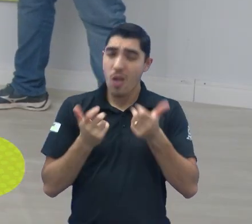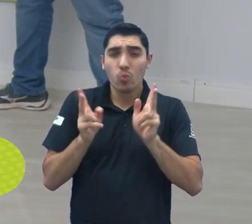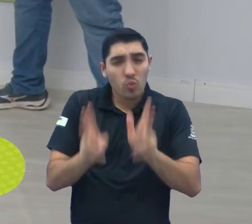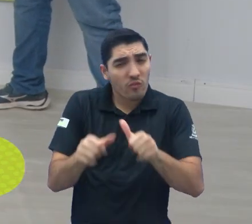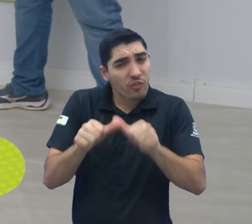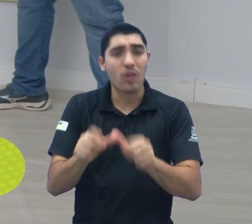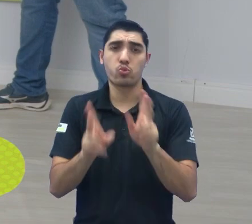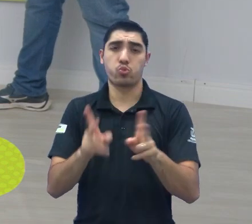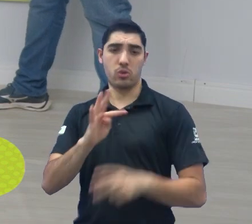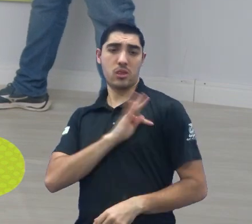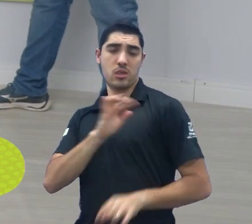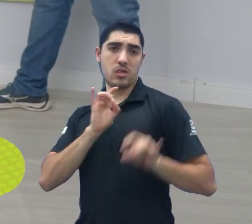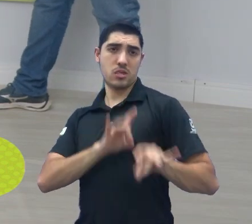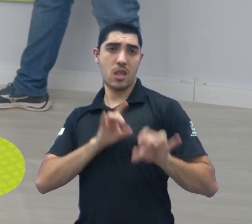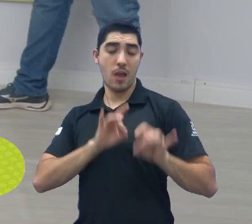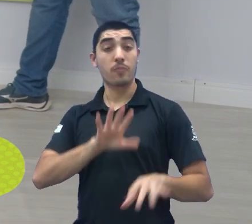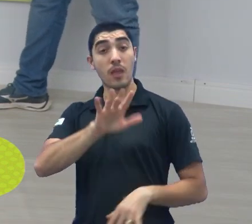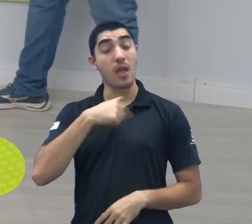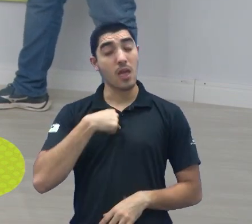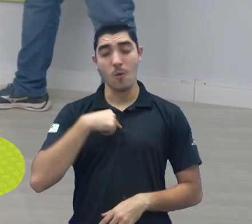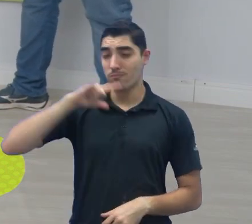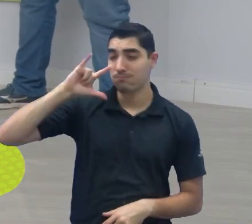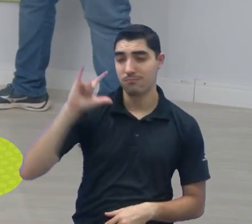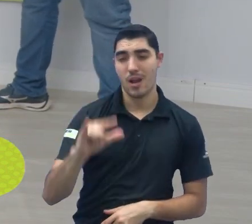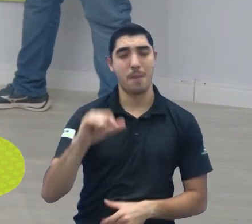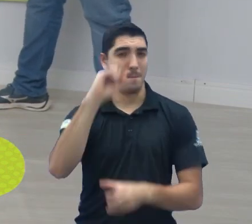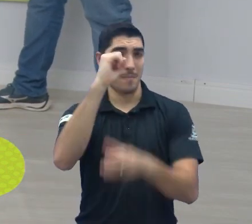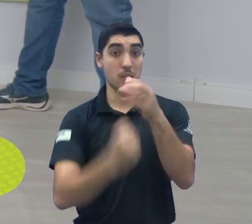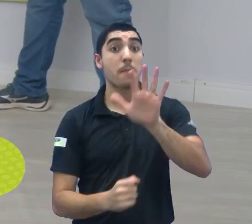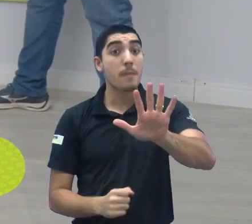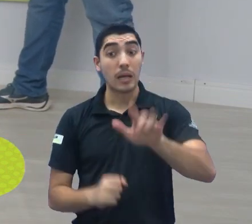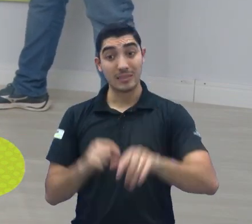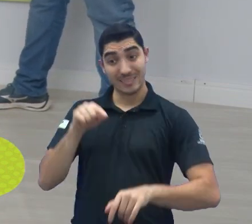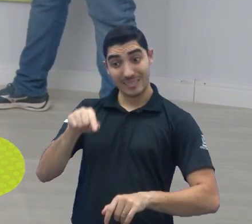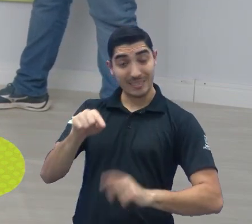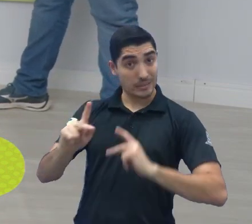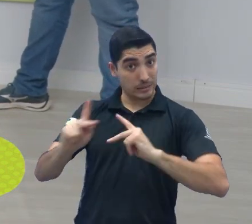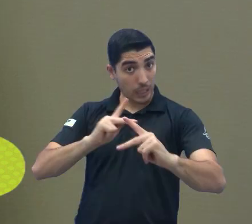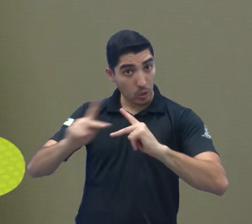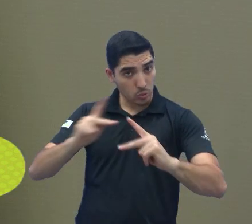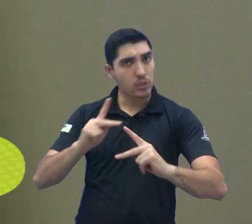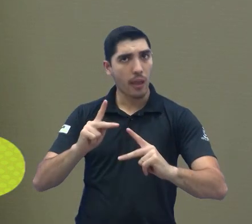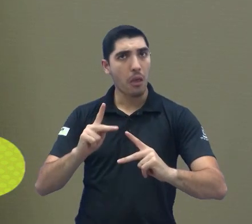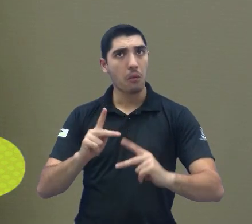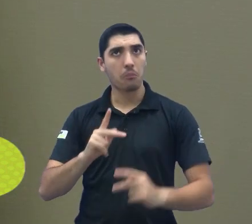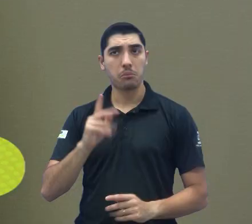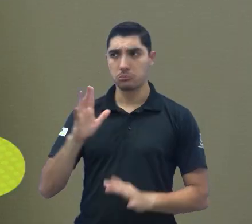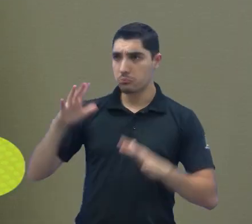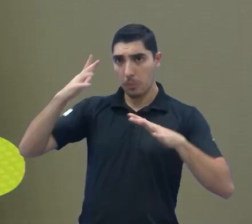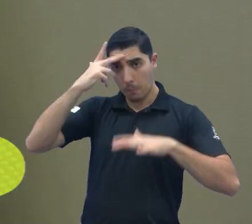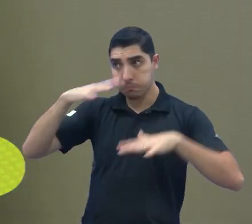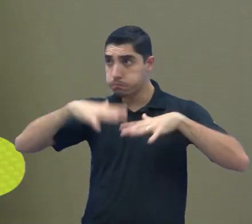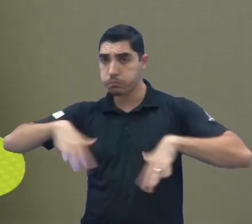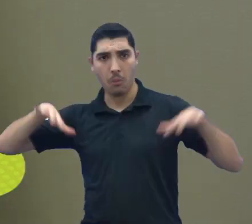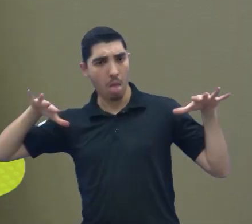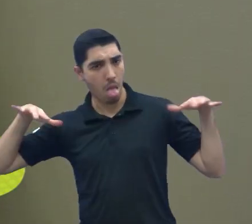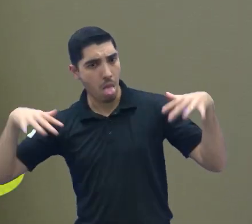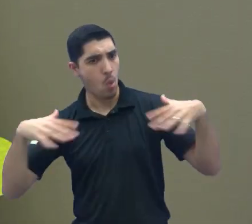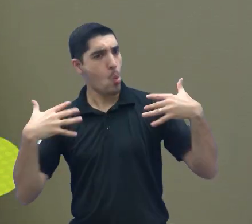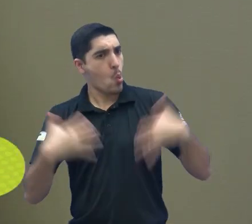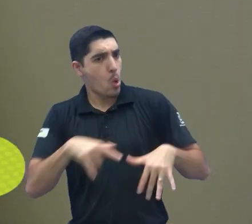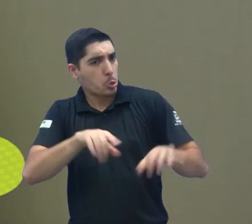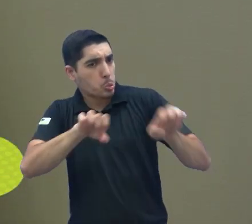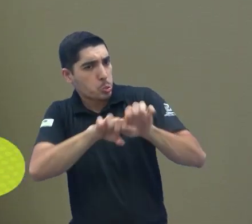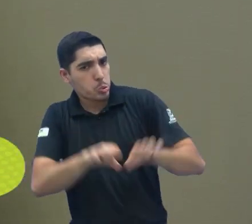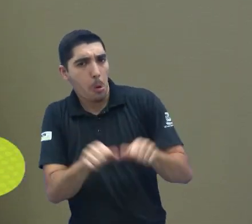basquete e o São José começou a ganhar uma visibilidade, não só em parte de estrutura, mas em parte de resultado. As meninas começaram a